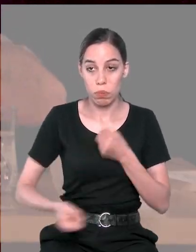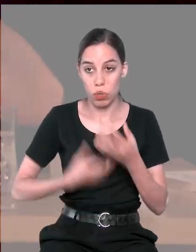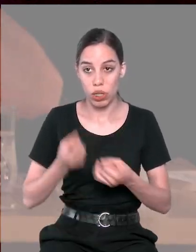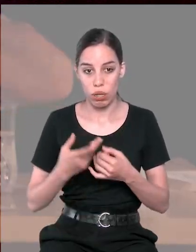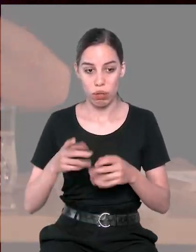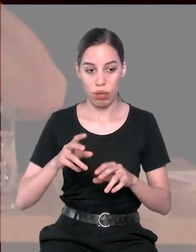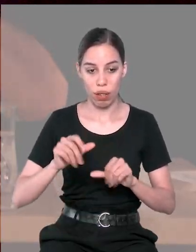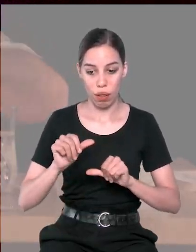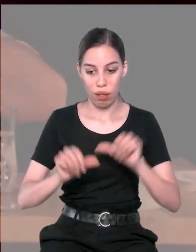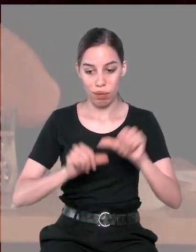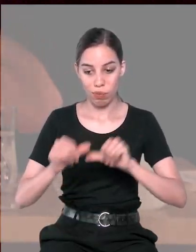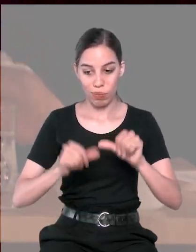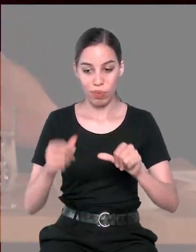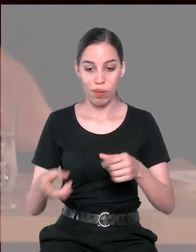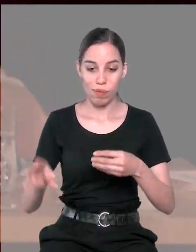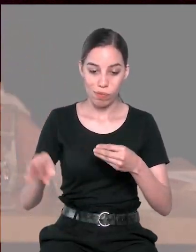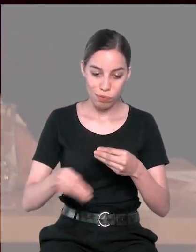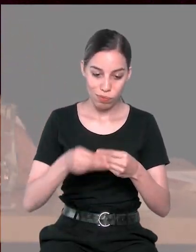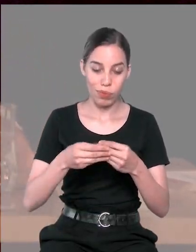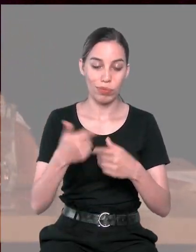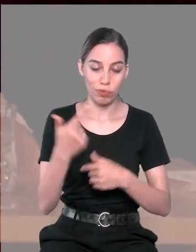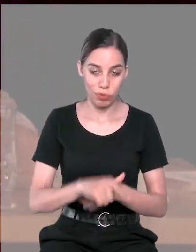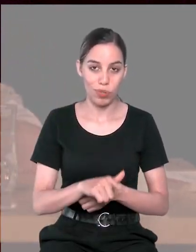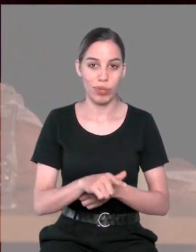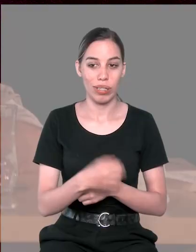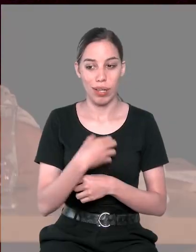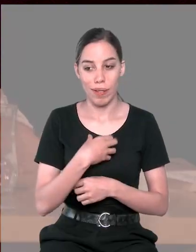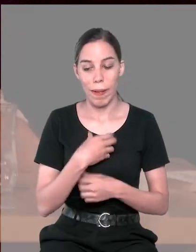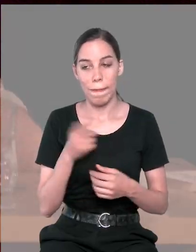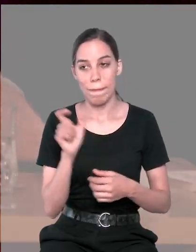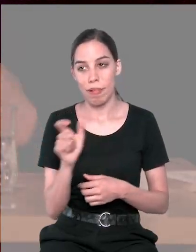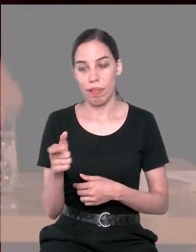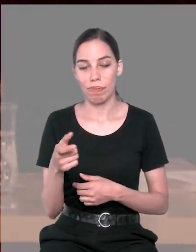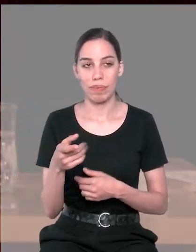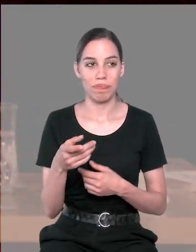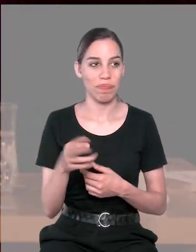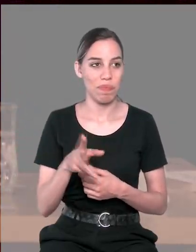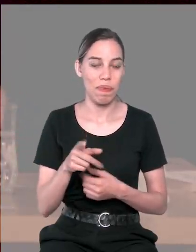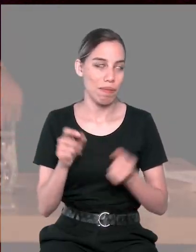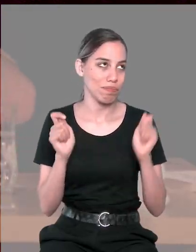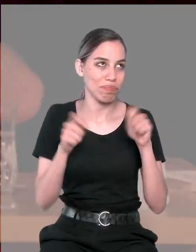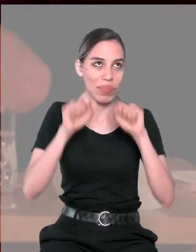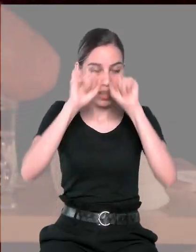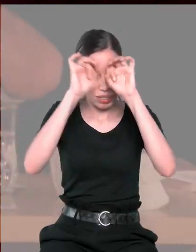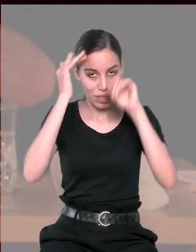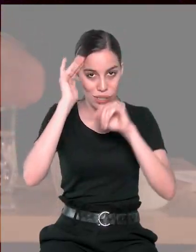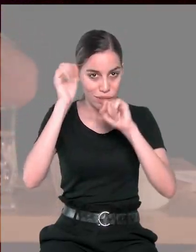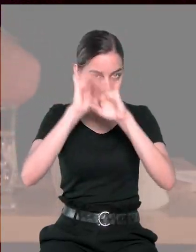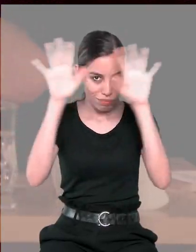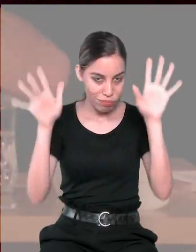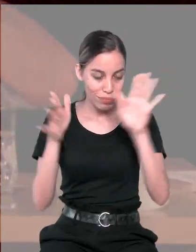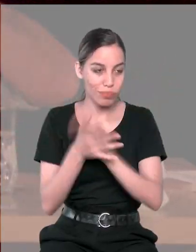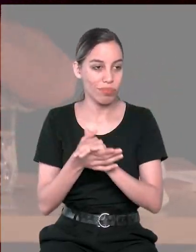mundo, essas variações começam a estar todas em jogo de novo. O sentido das palavras não é tão claro, os sons começam a te levar para outras coisas, e você